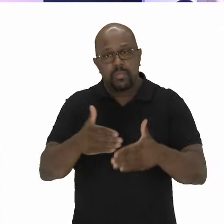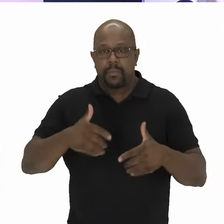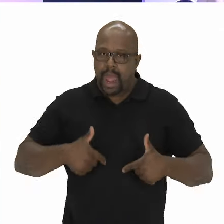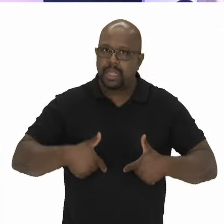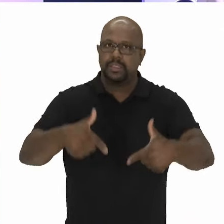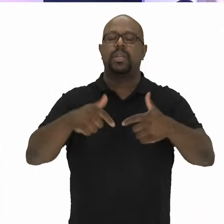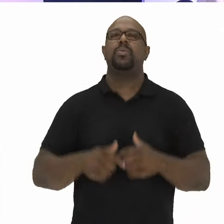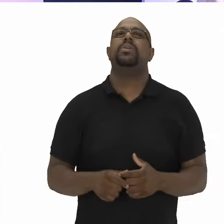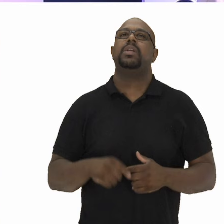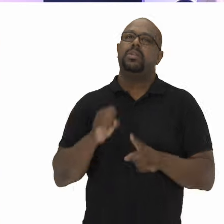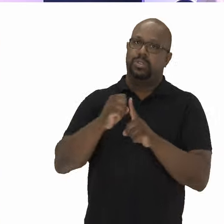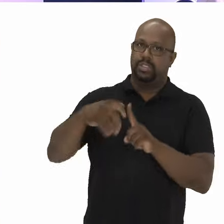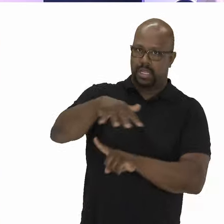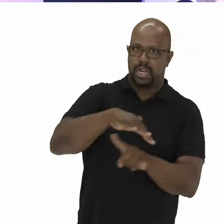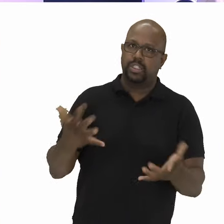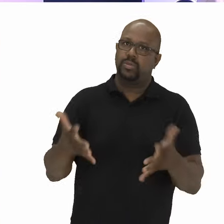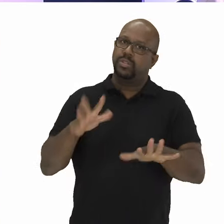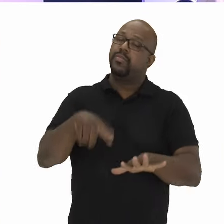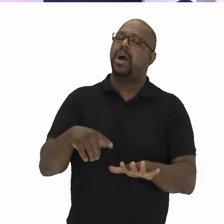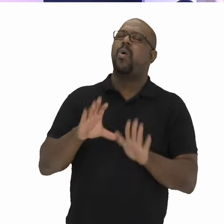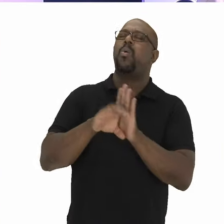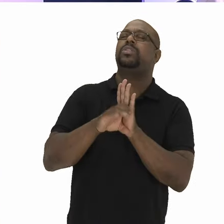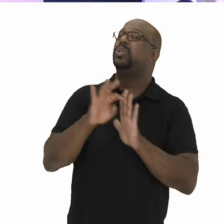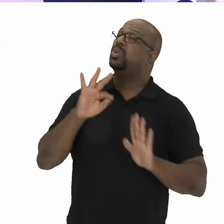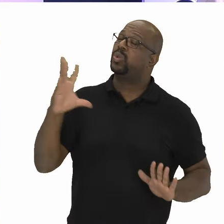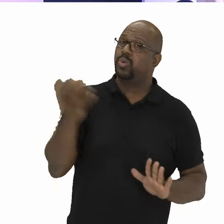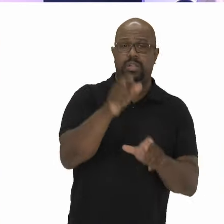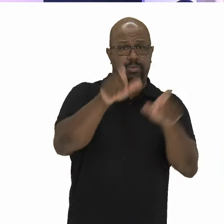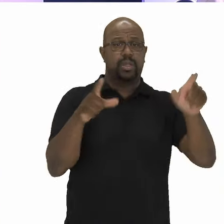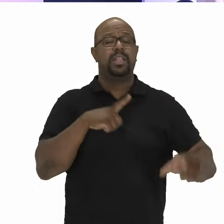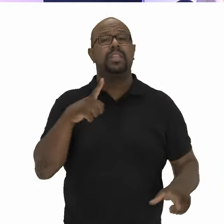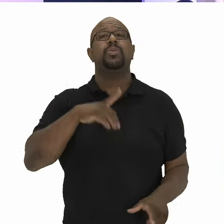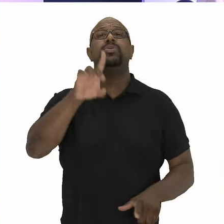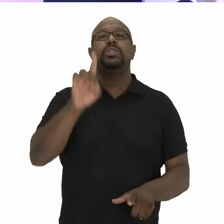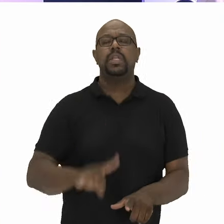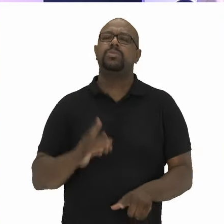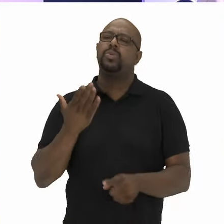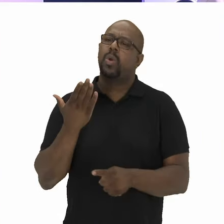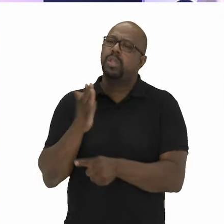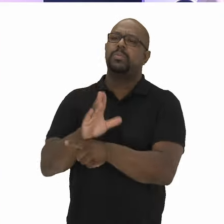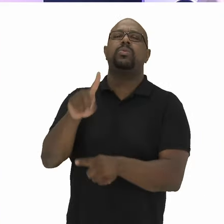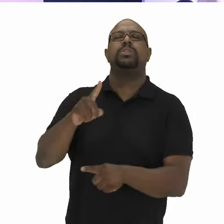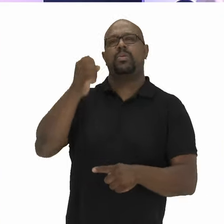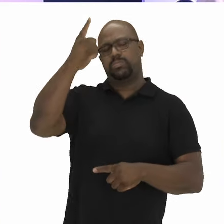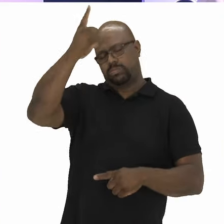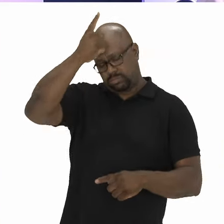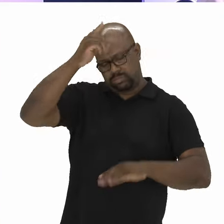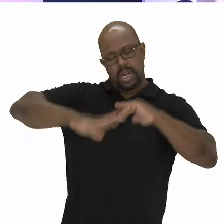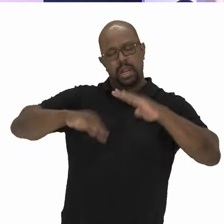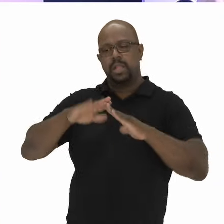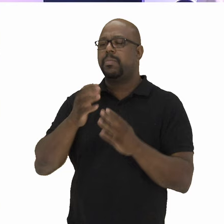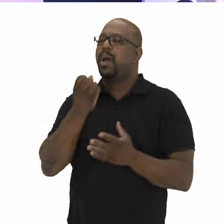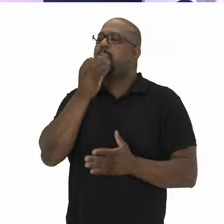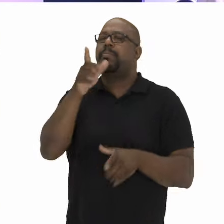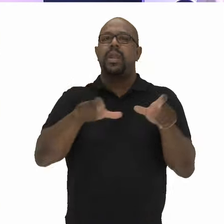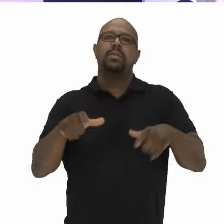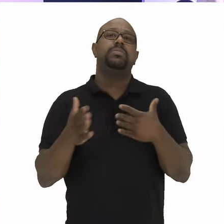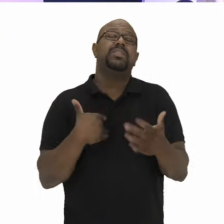fase de ação e sociedade Inclusive é o conceito que diz que toda pessoa tem o direito de contribuir com seu talento para o bem